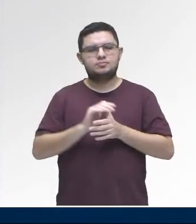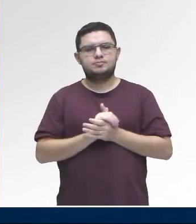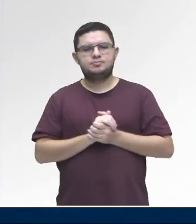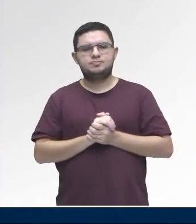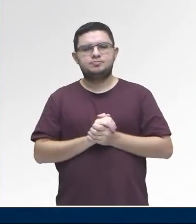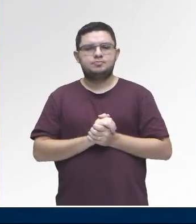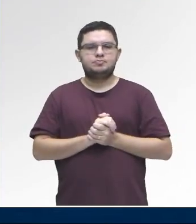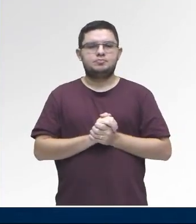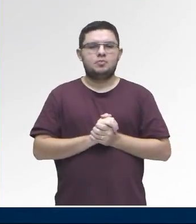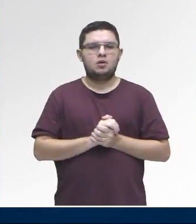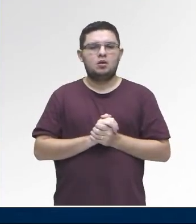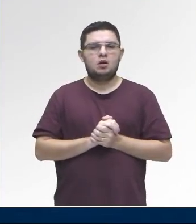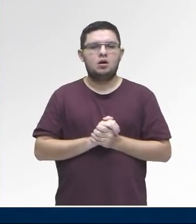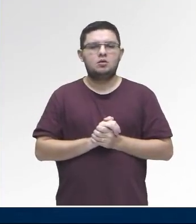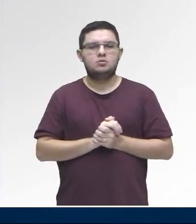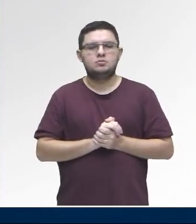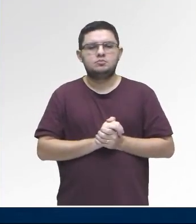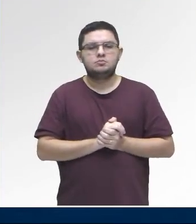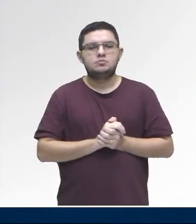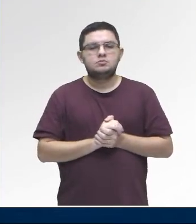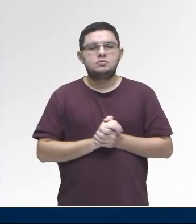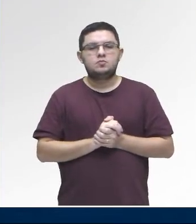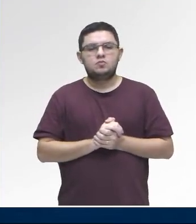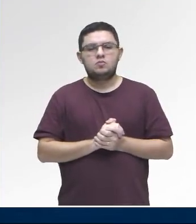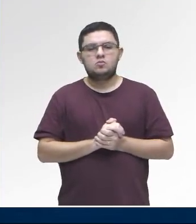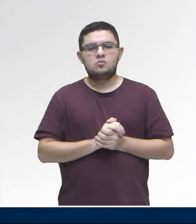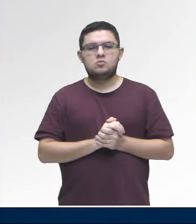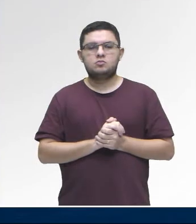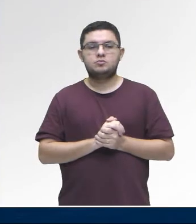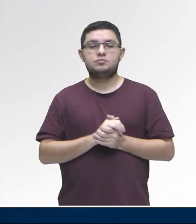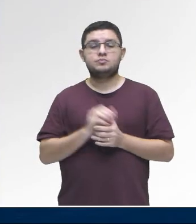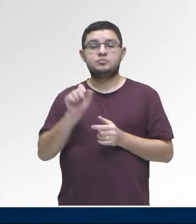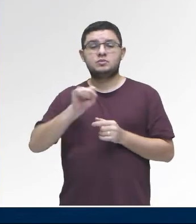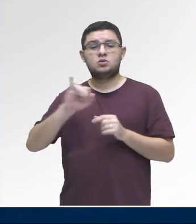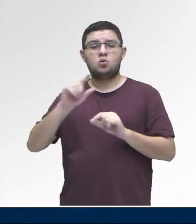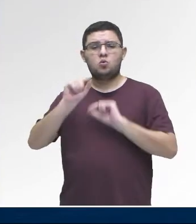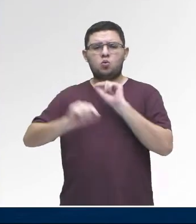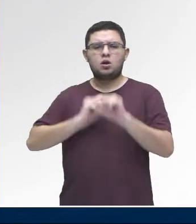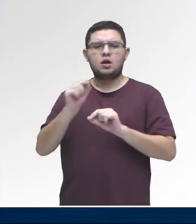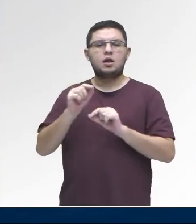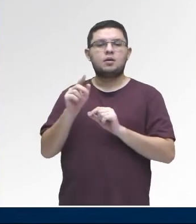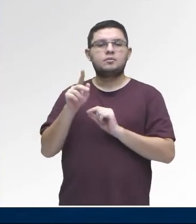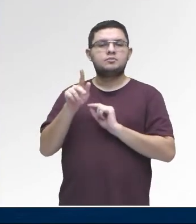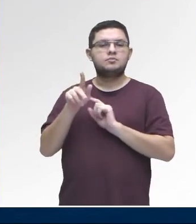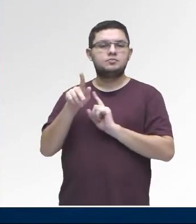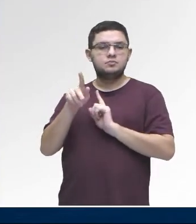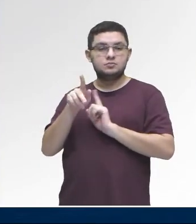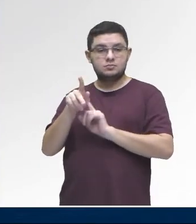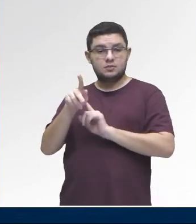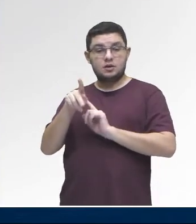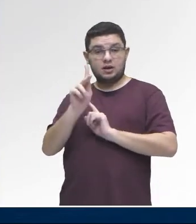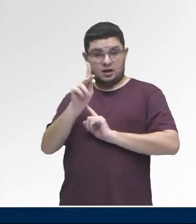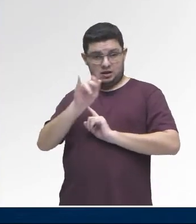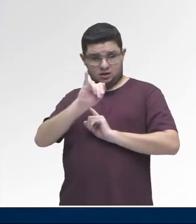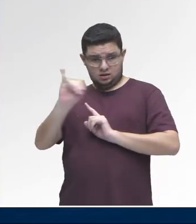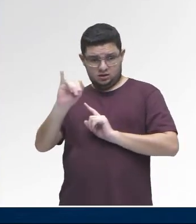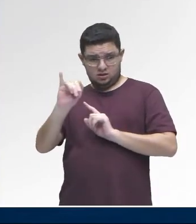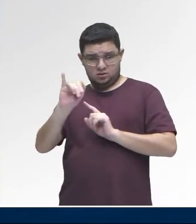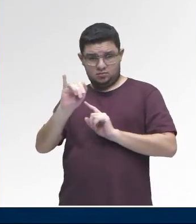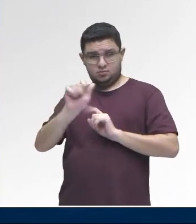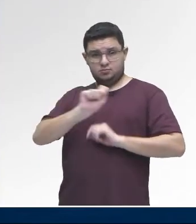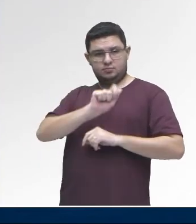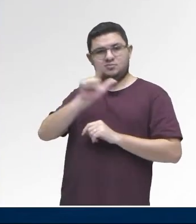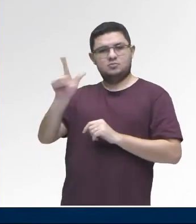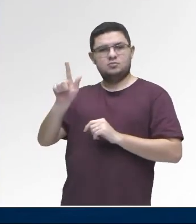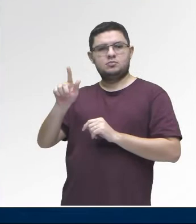Então, ó, quando a constante de ionização for maior que 10 a menos 5, eu